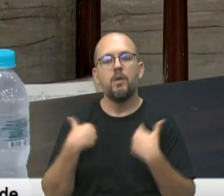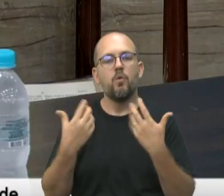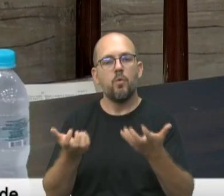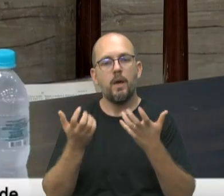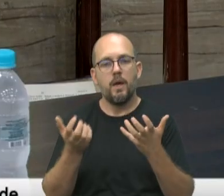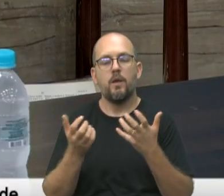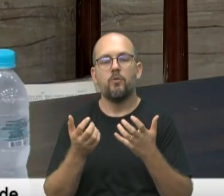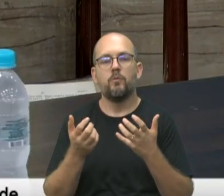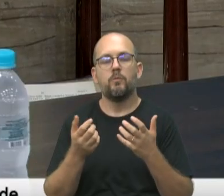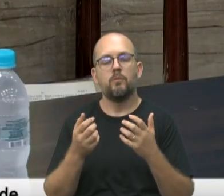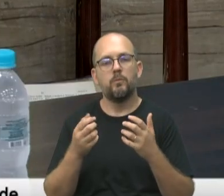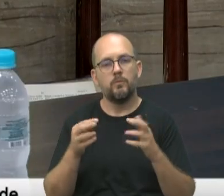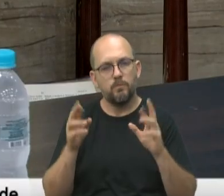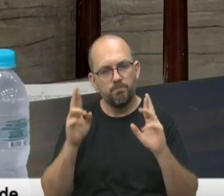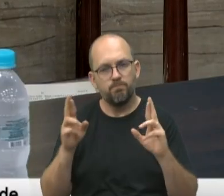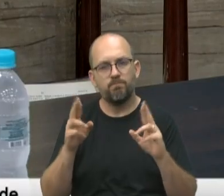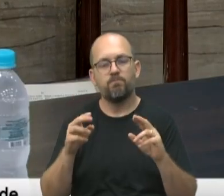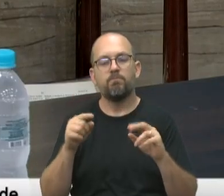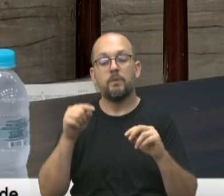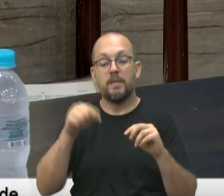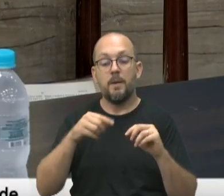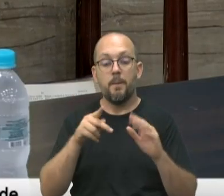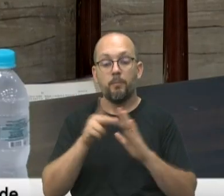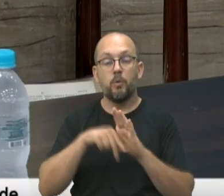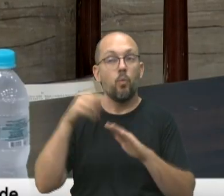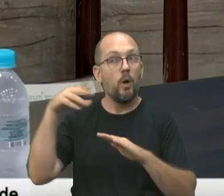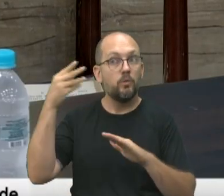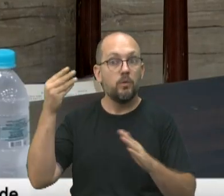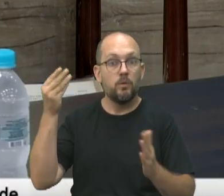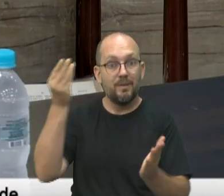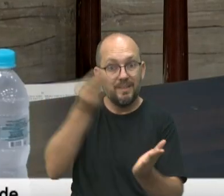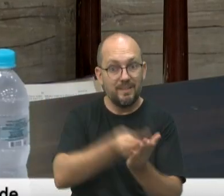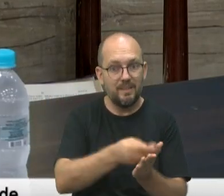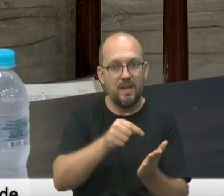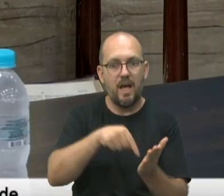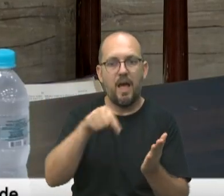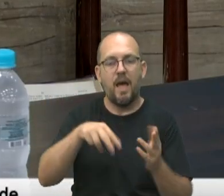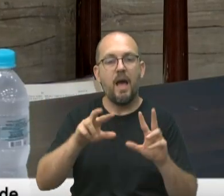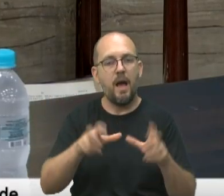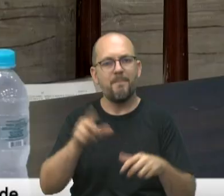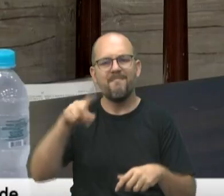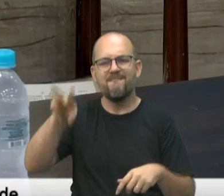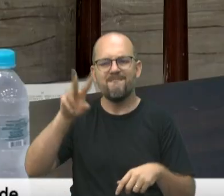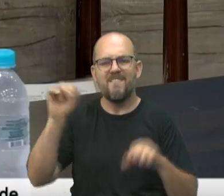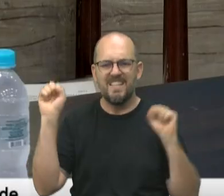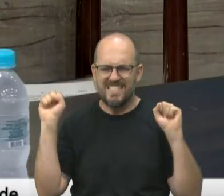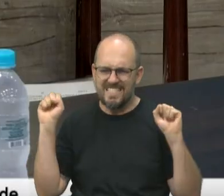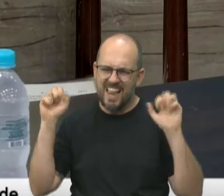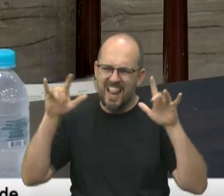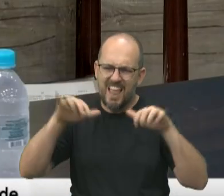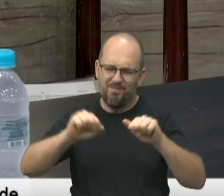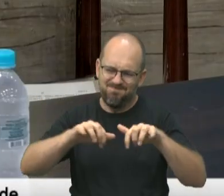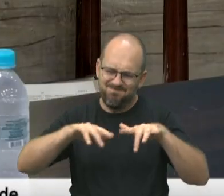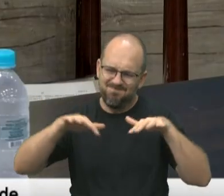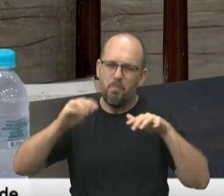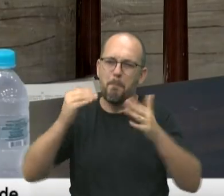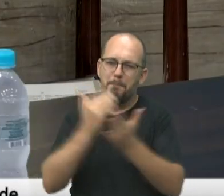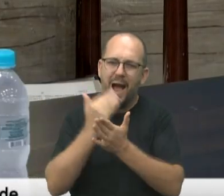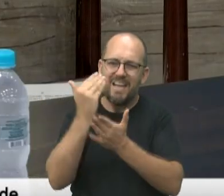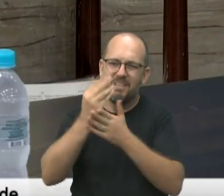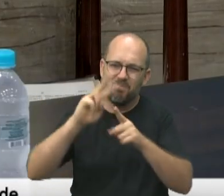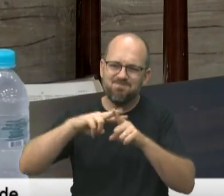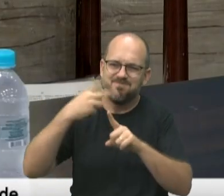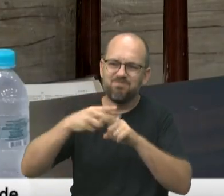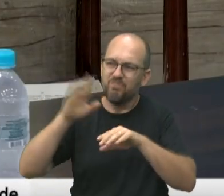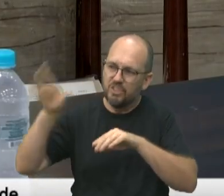quero contar que quando esse projeto estiver na pauta aqui no plenário, essa galeria vai estar mais cheia do que está hoje. Que vocês vão trazer